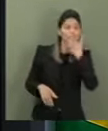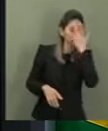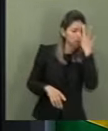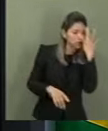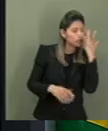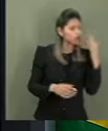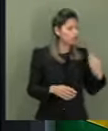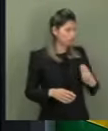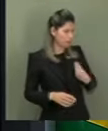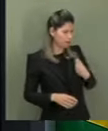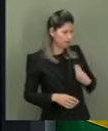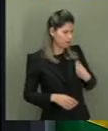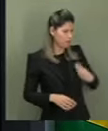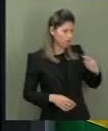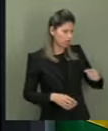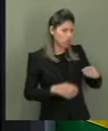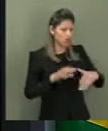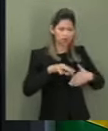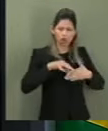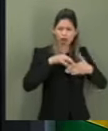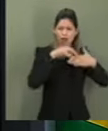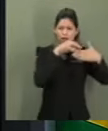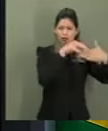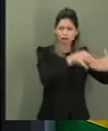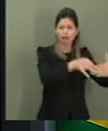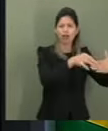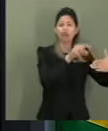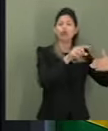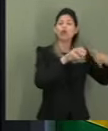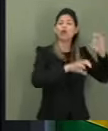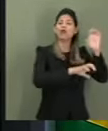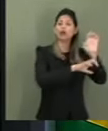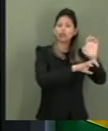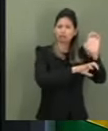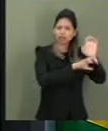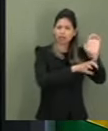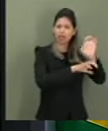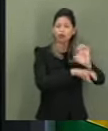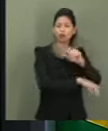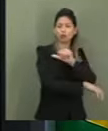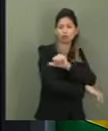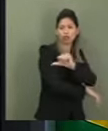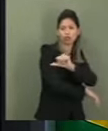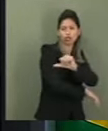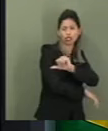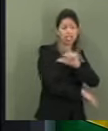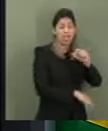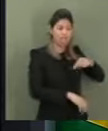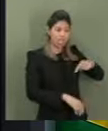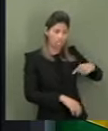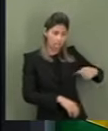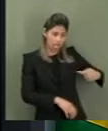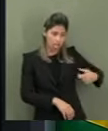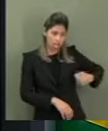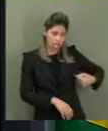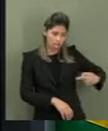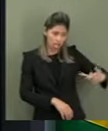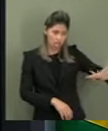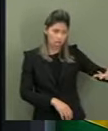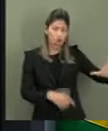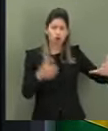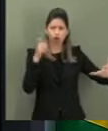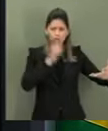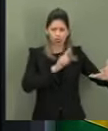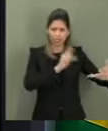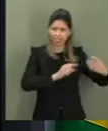corte brasileira. No Rio de Janeiro, uns conseguiram fugir para os quilombos ou para o